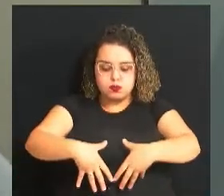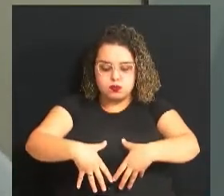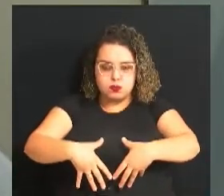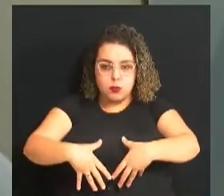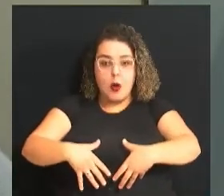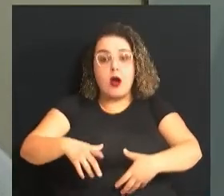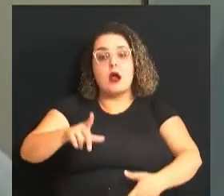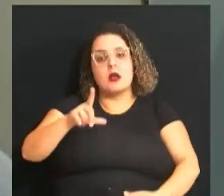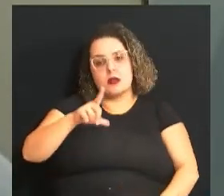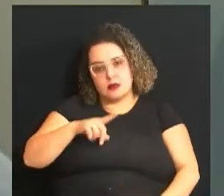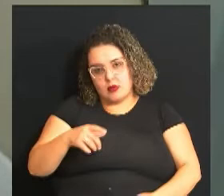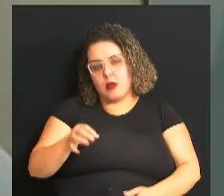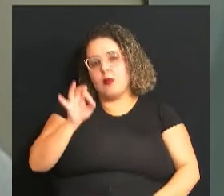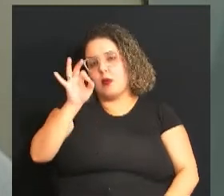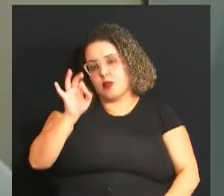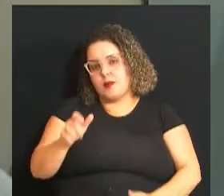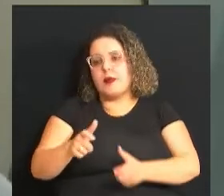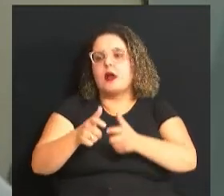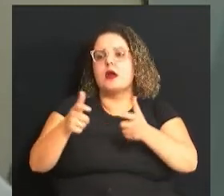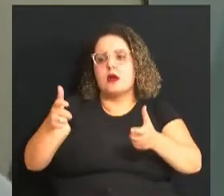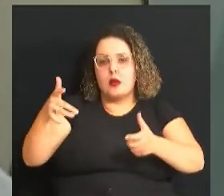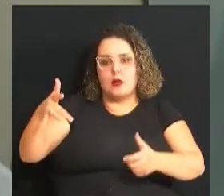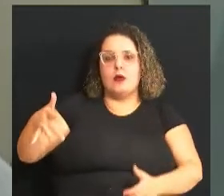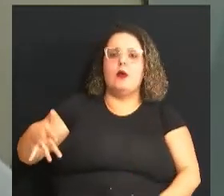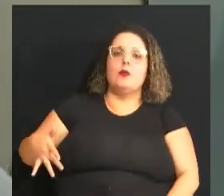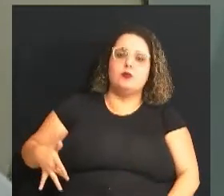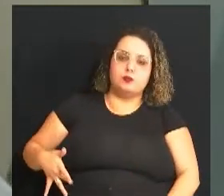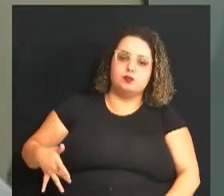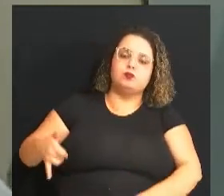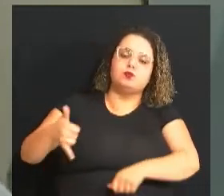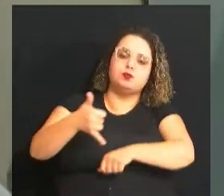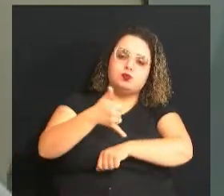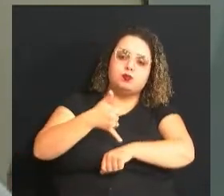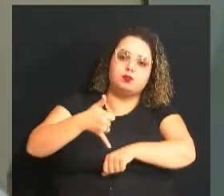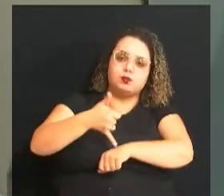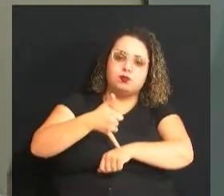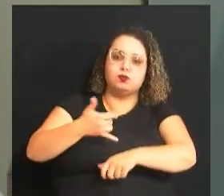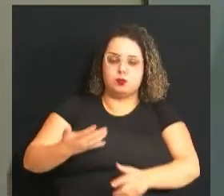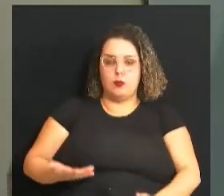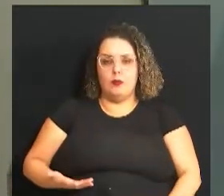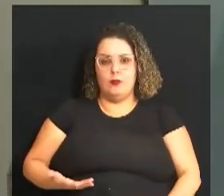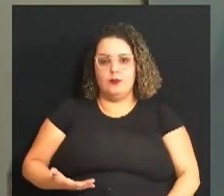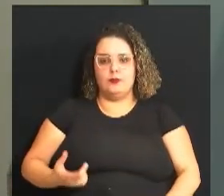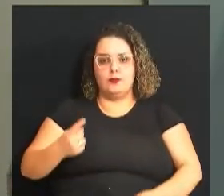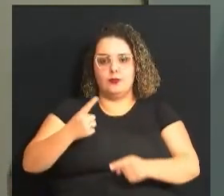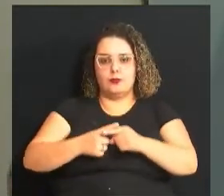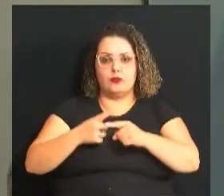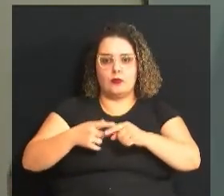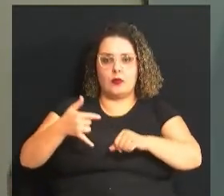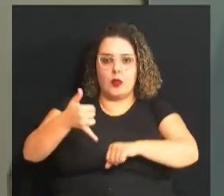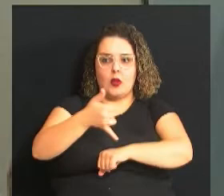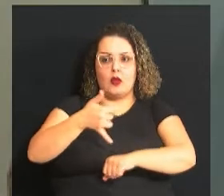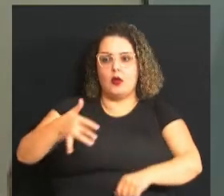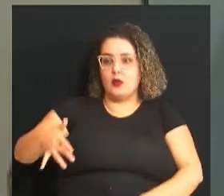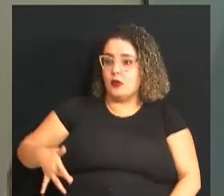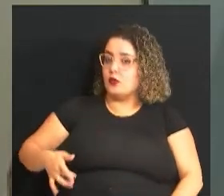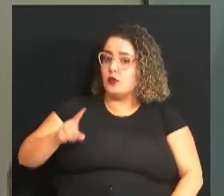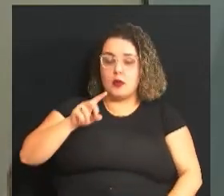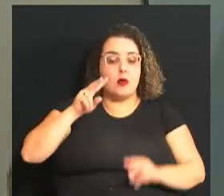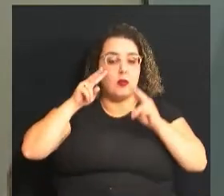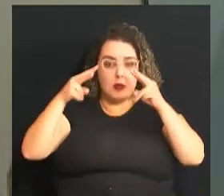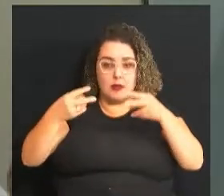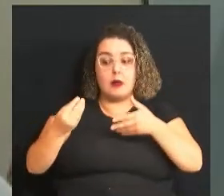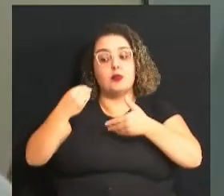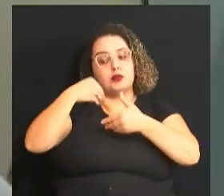chance grande que o fígado também esteja acometido, porque o acúmulo de gordura não é só onde os olhos veem, é por dentro